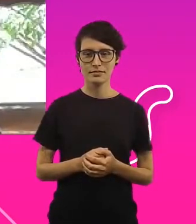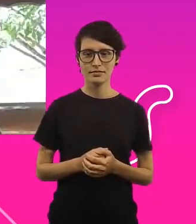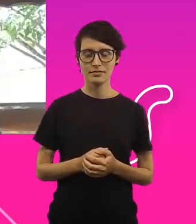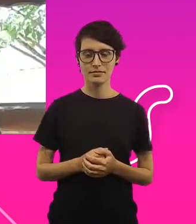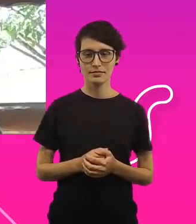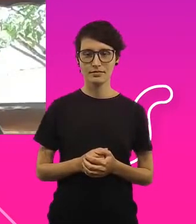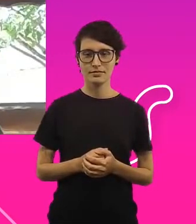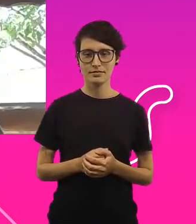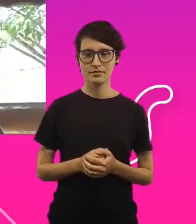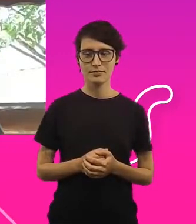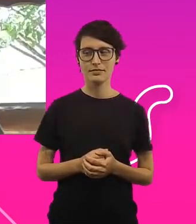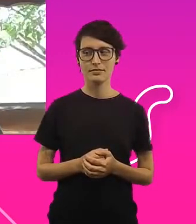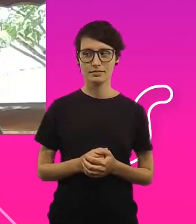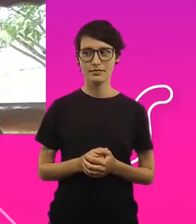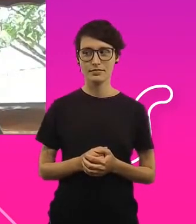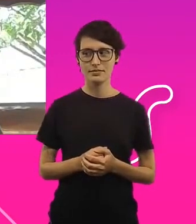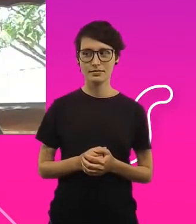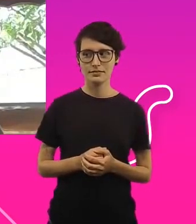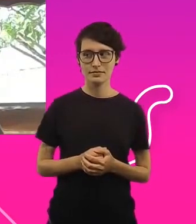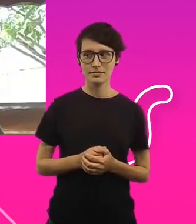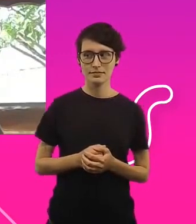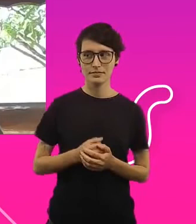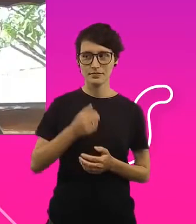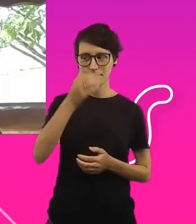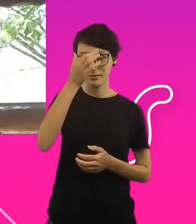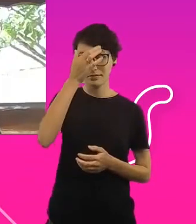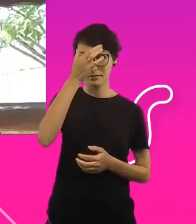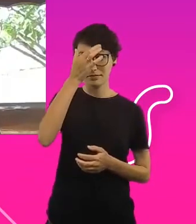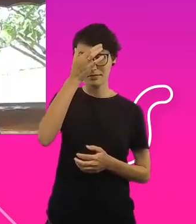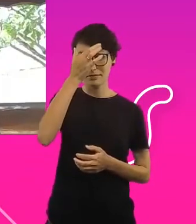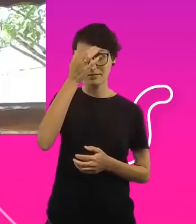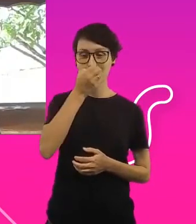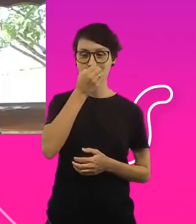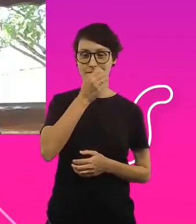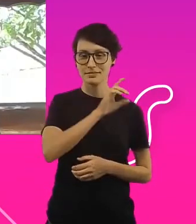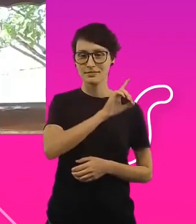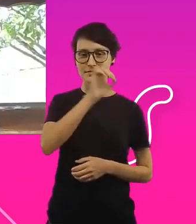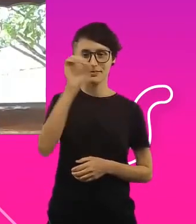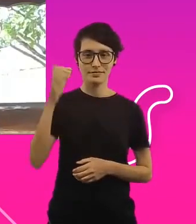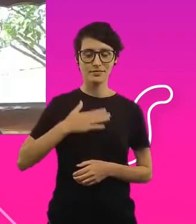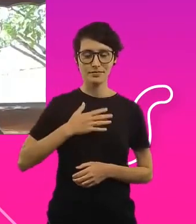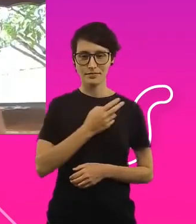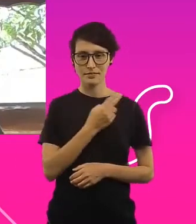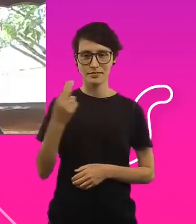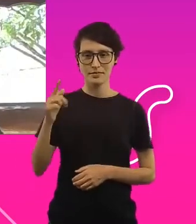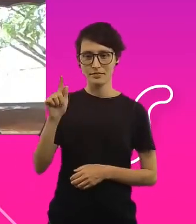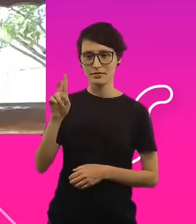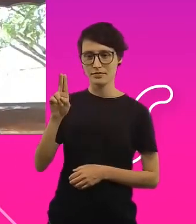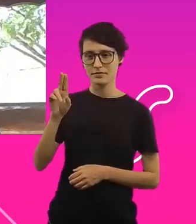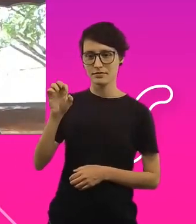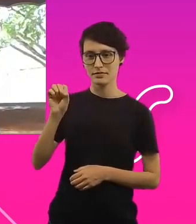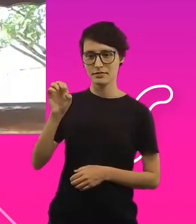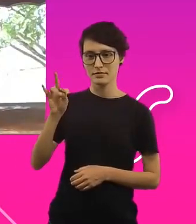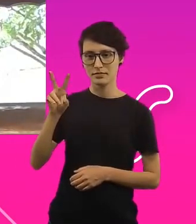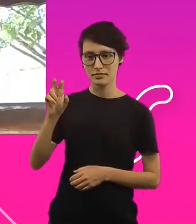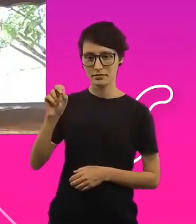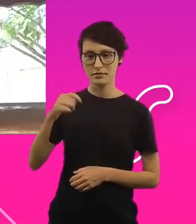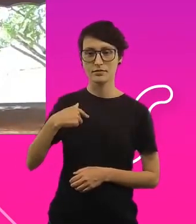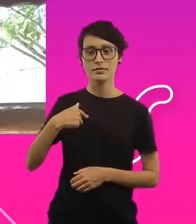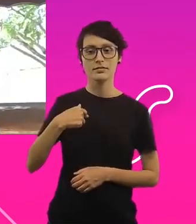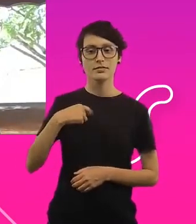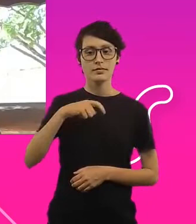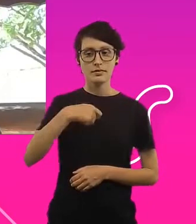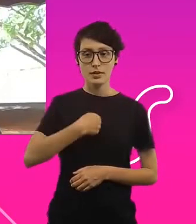Olá, bom dia. Eu sou Gustavo, eu sou um homem transgênero